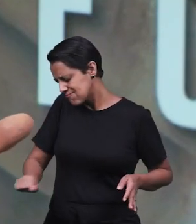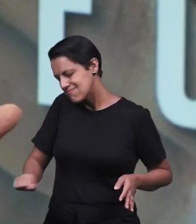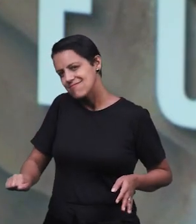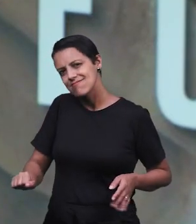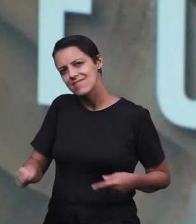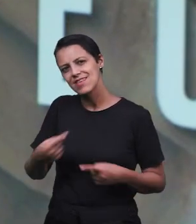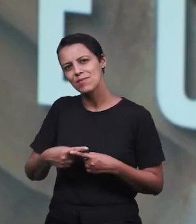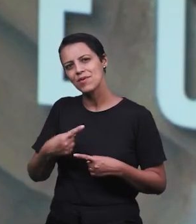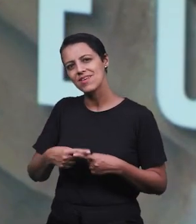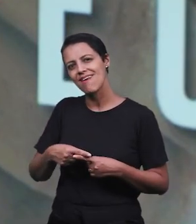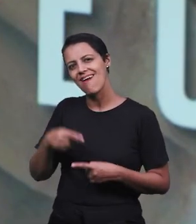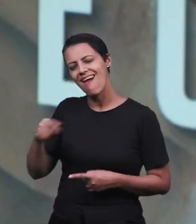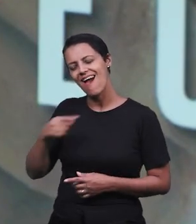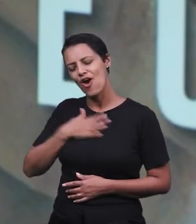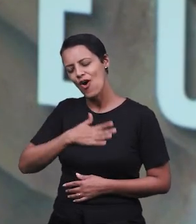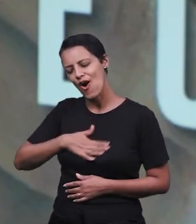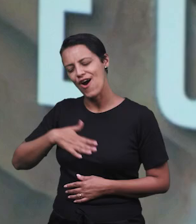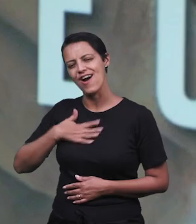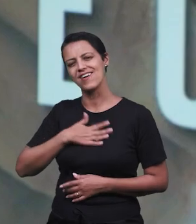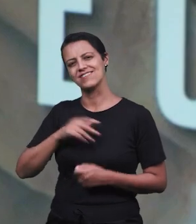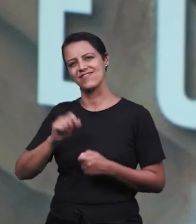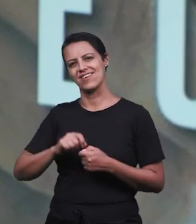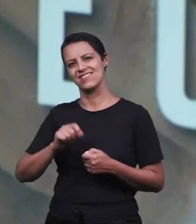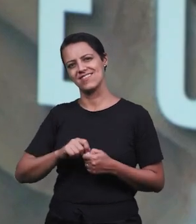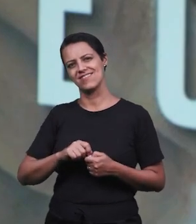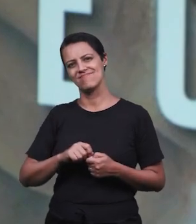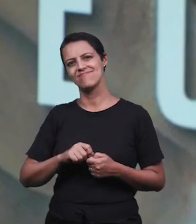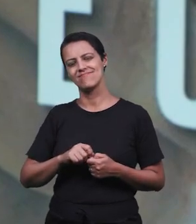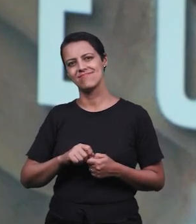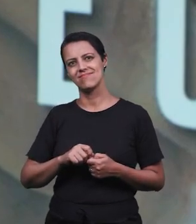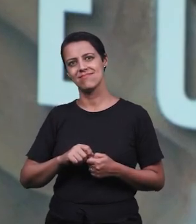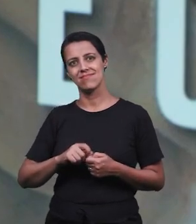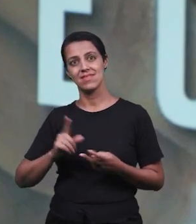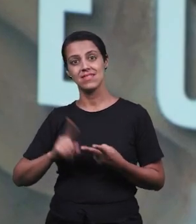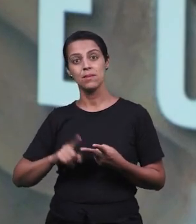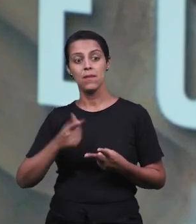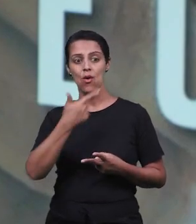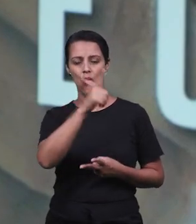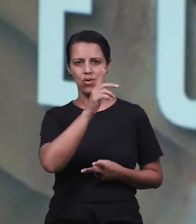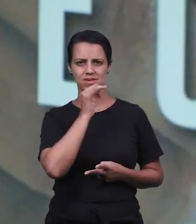Senhor. Um outro exemplo, uma professora universitária,